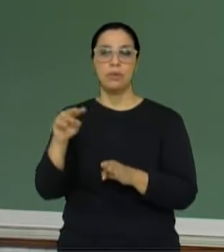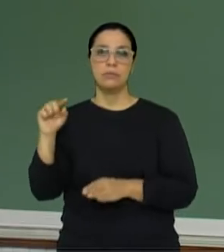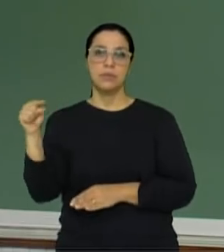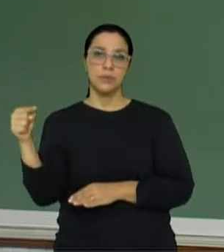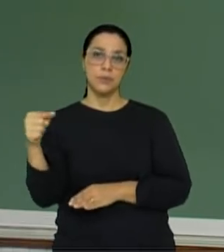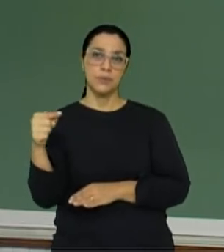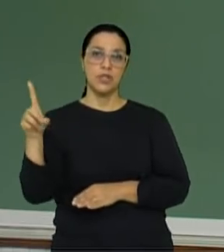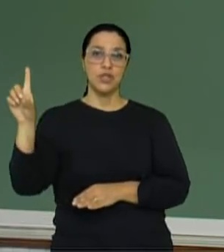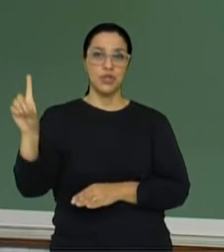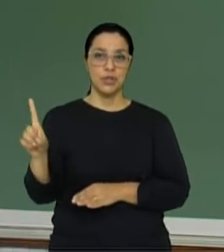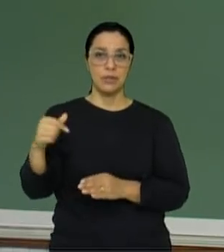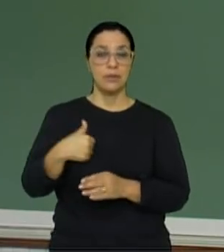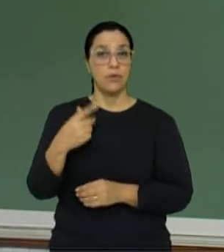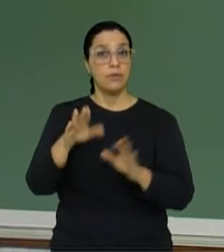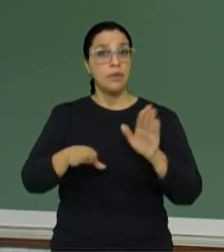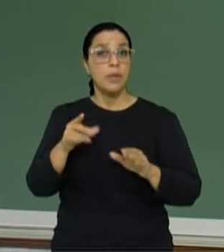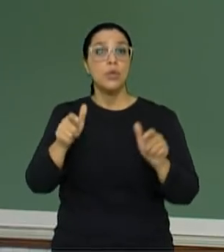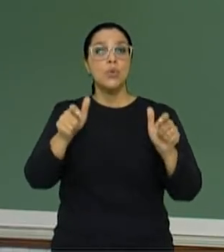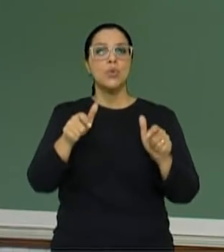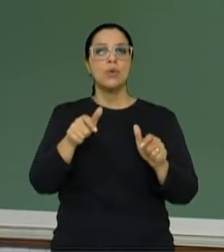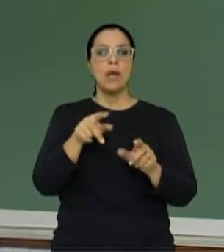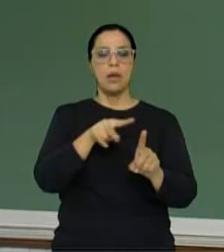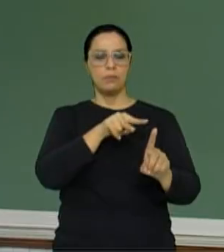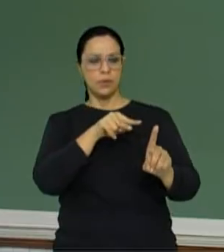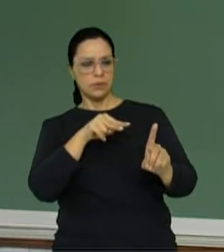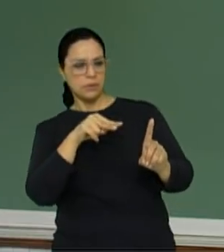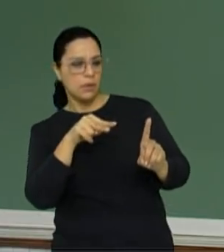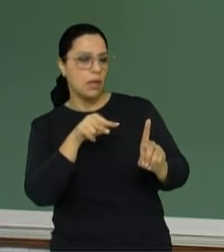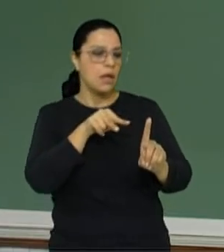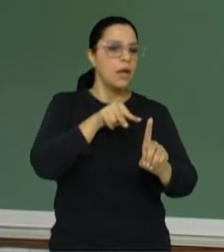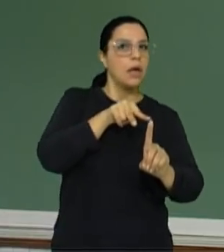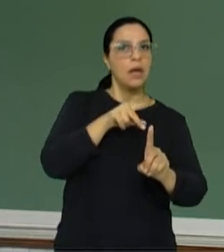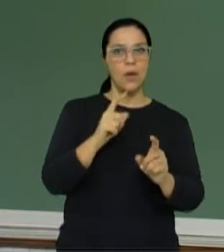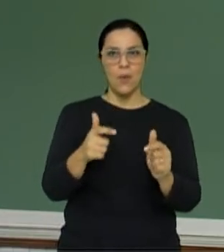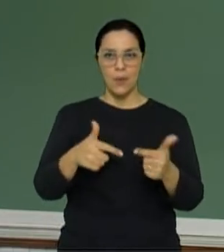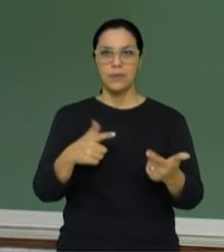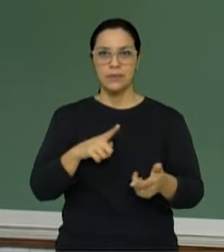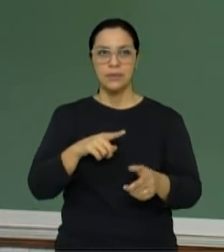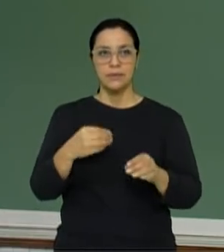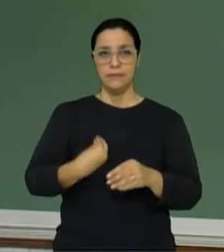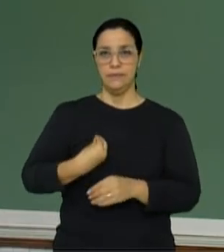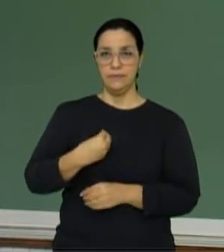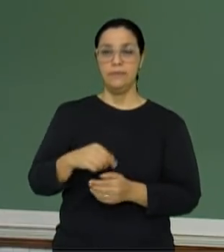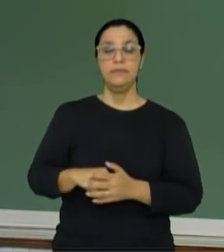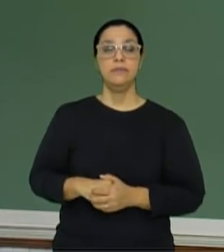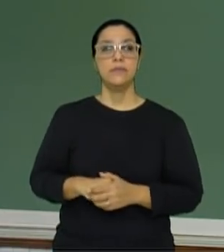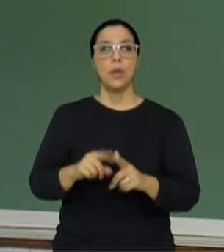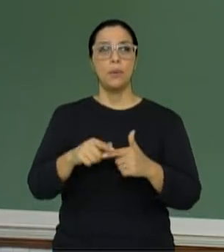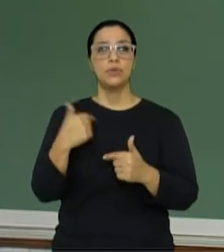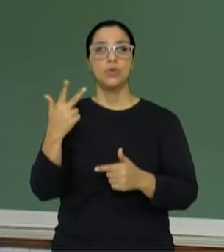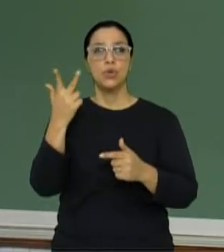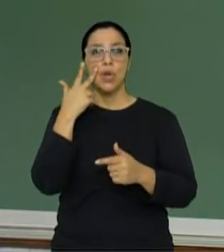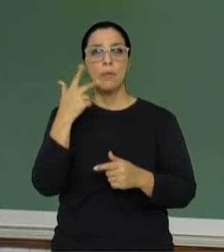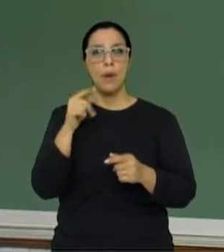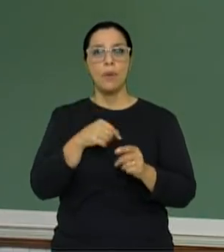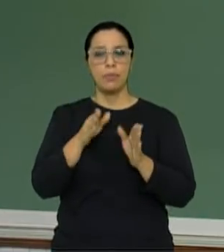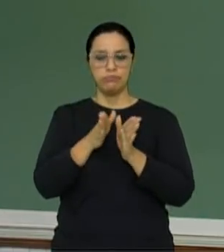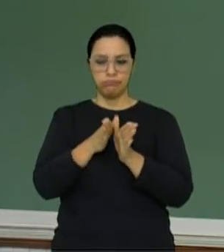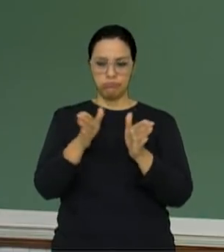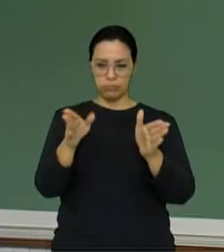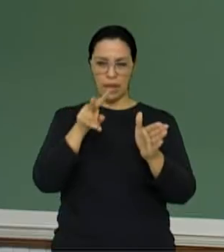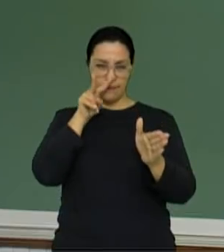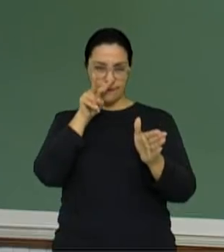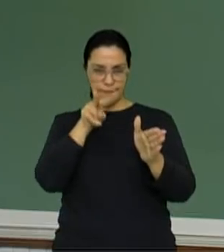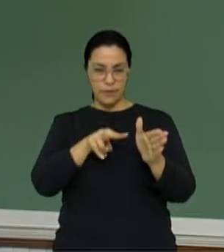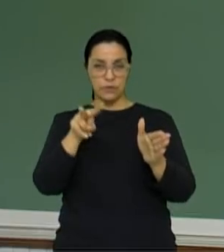lateral direita, né? Então isso vai depender muito do material que você está estudando. Normalmente a gente, né, coloca a vista frontal vindo de cá,